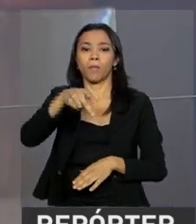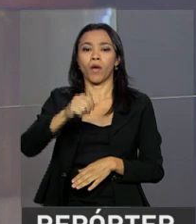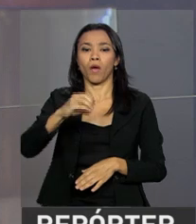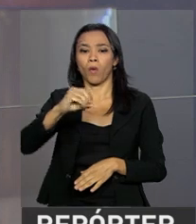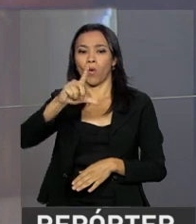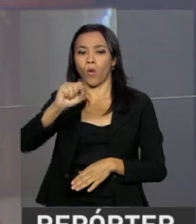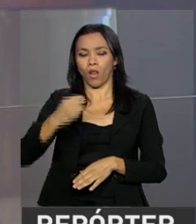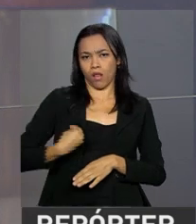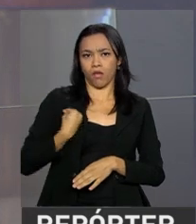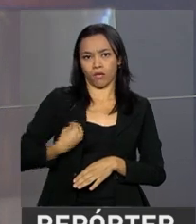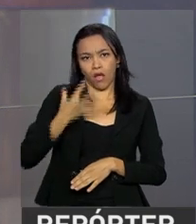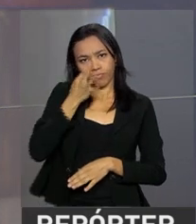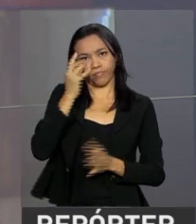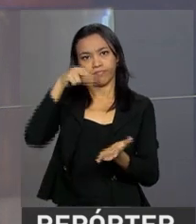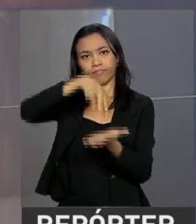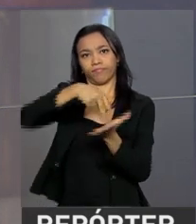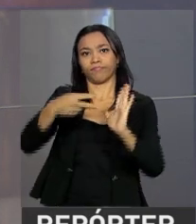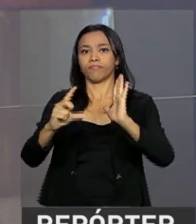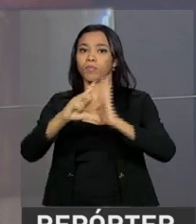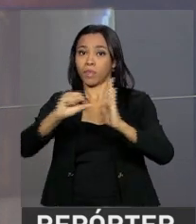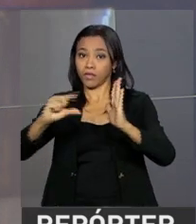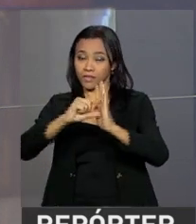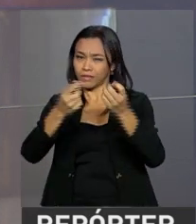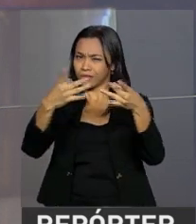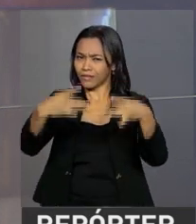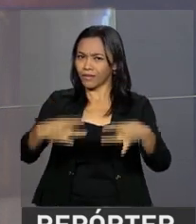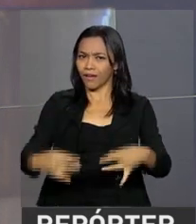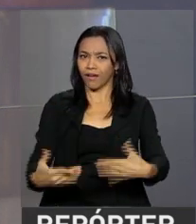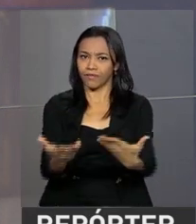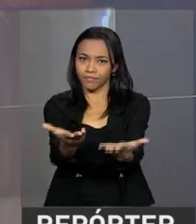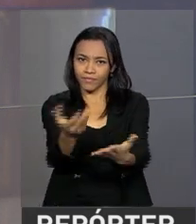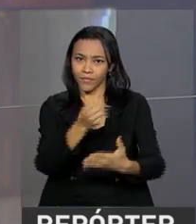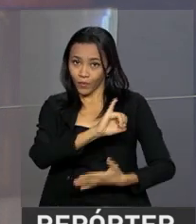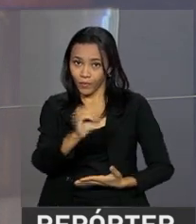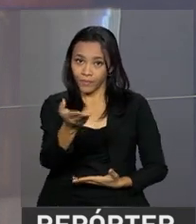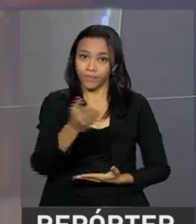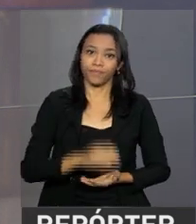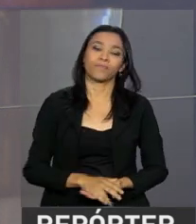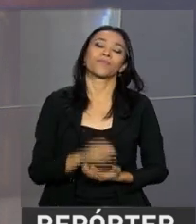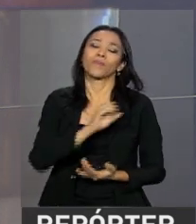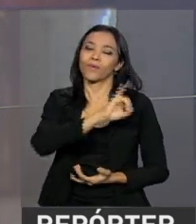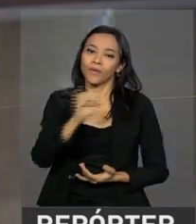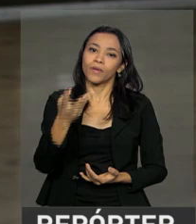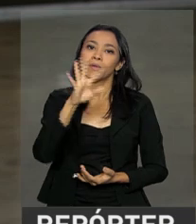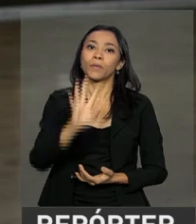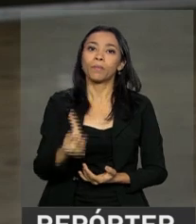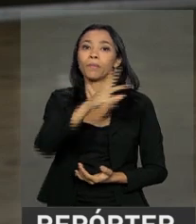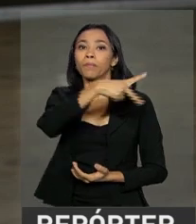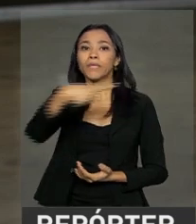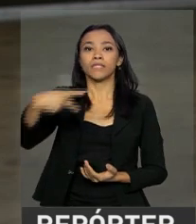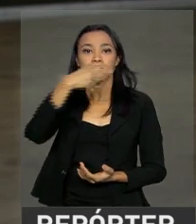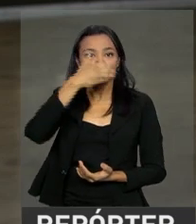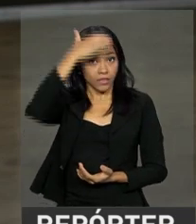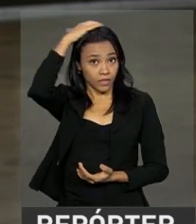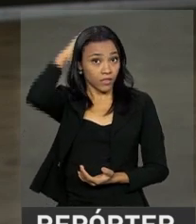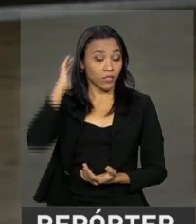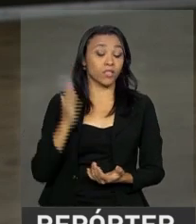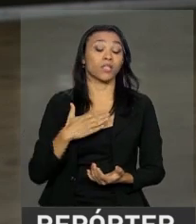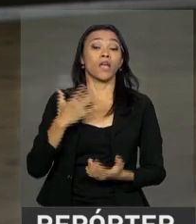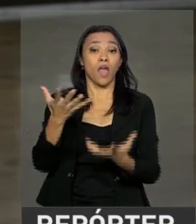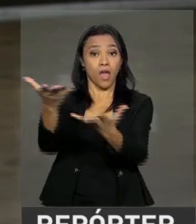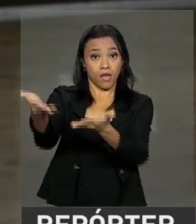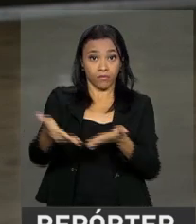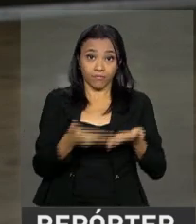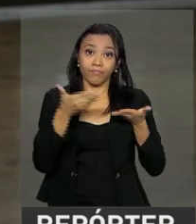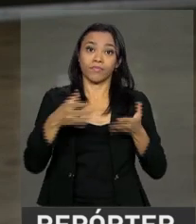está lá no Palácio do Planalto ao vivo e traz os detalhes para a gente. Olá, Paola. Oi, Leandro. O presidente em exercício Michel Temer, ele recebe os